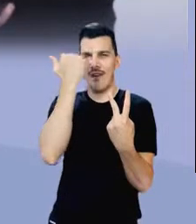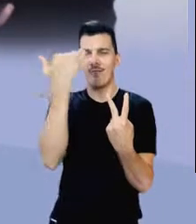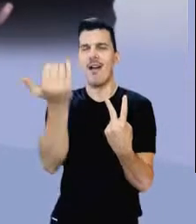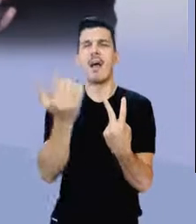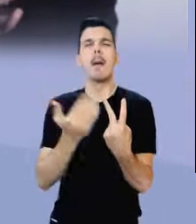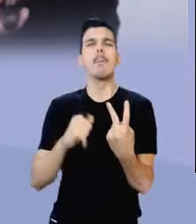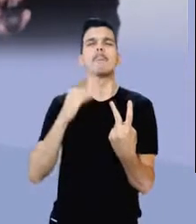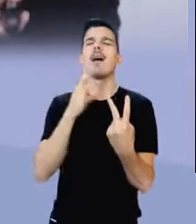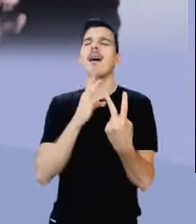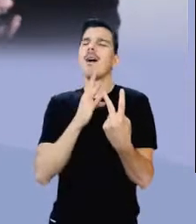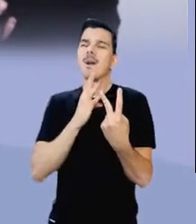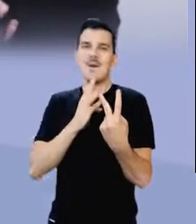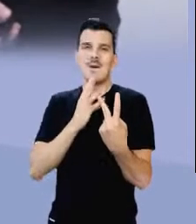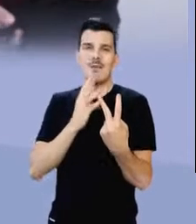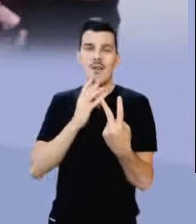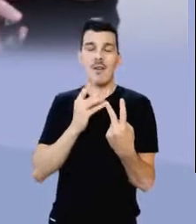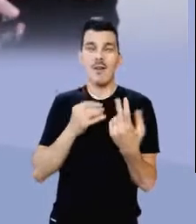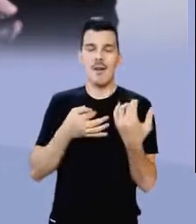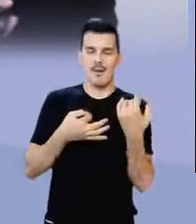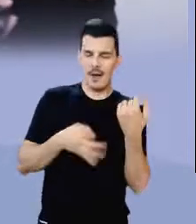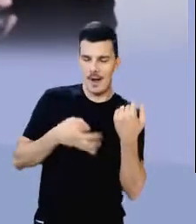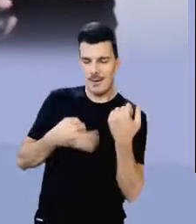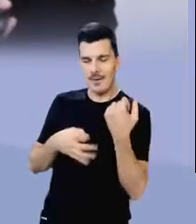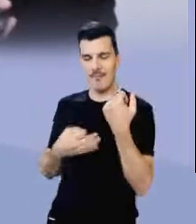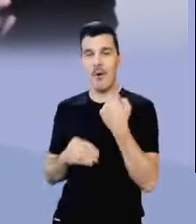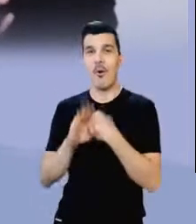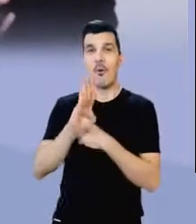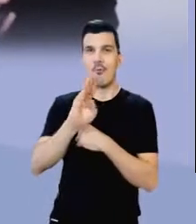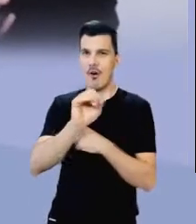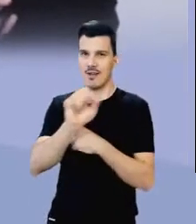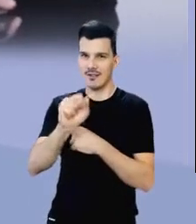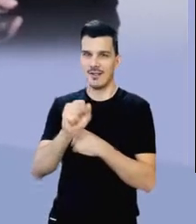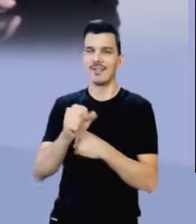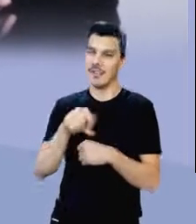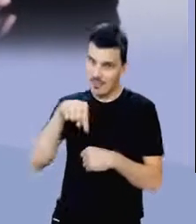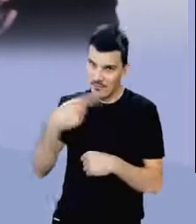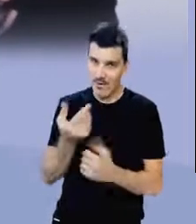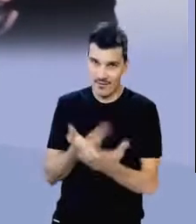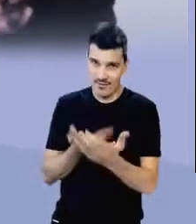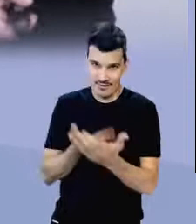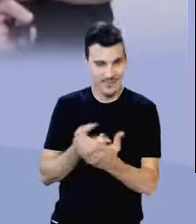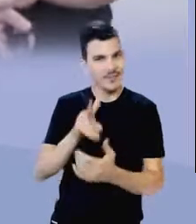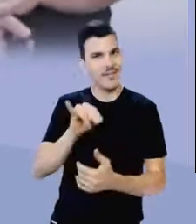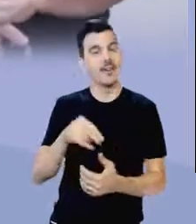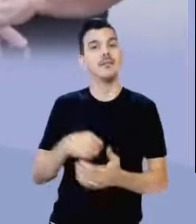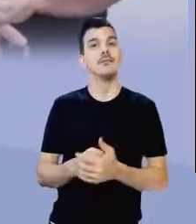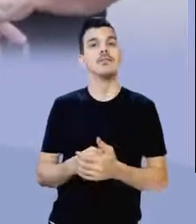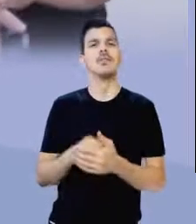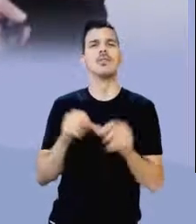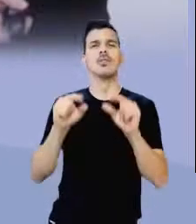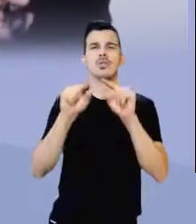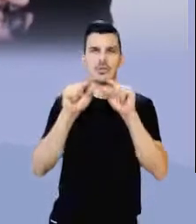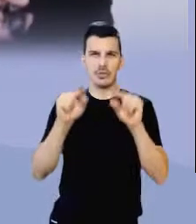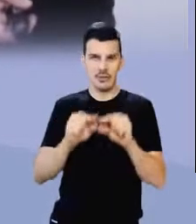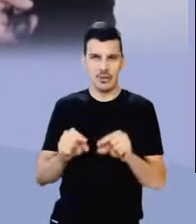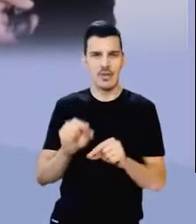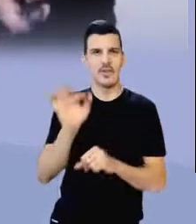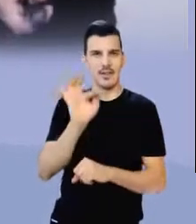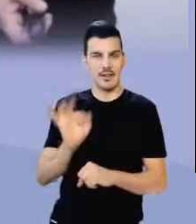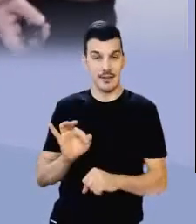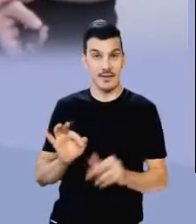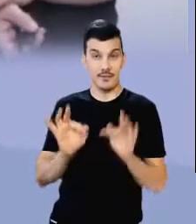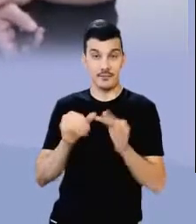mais eloquentes que a Bossa Nova conheceu. Vamos falar sobre isso. Soneto da Fidelidade. Leamos